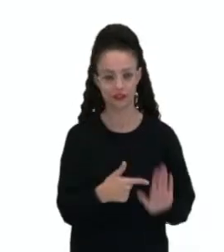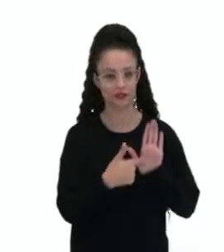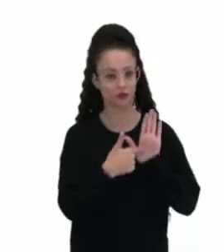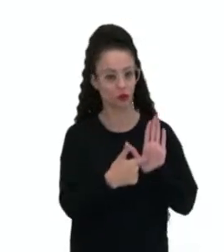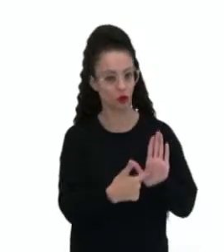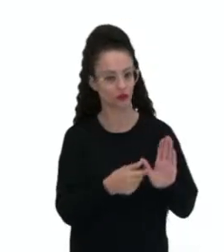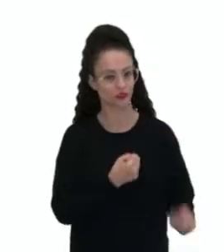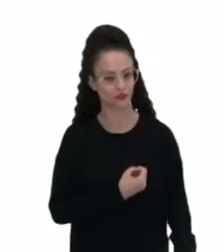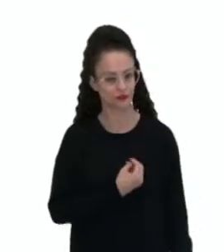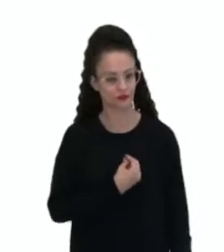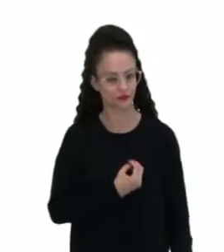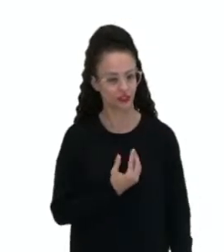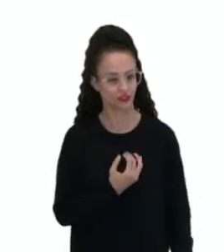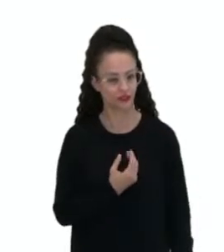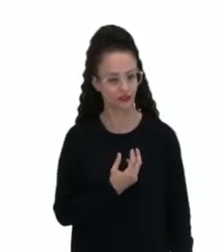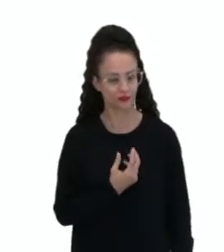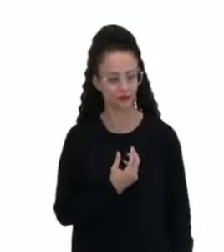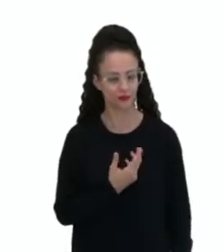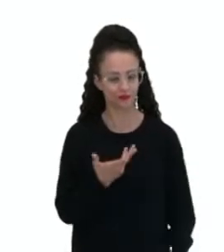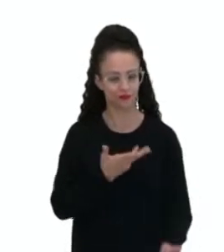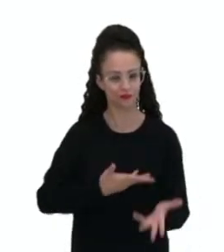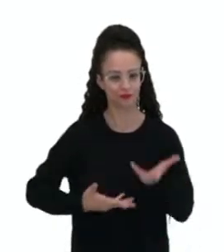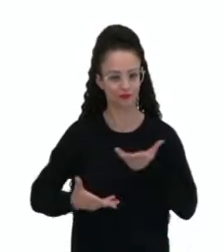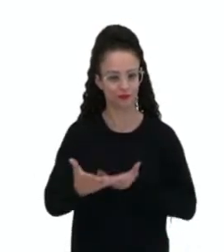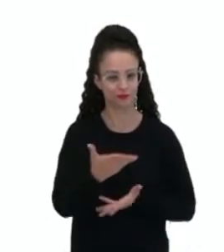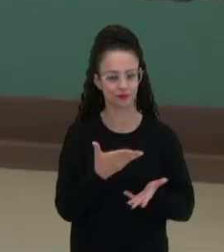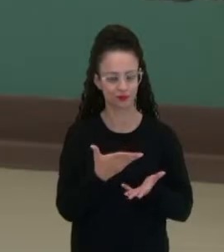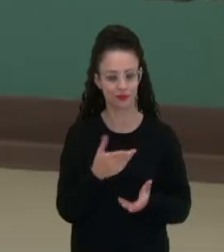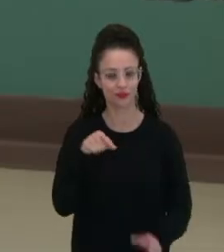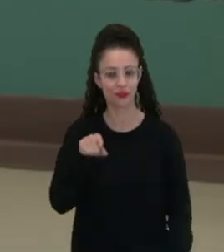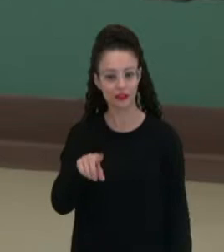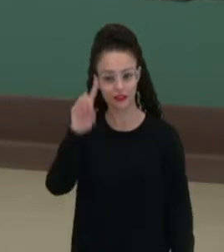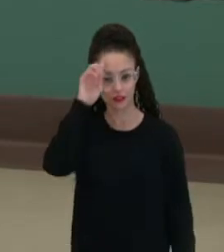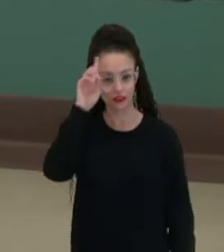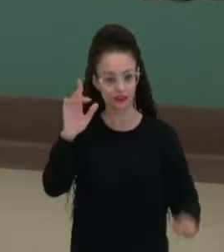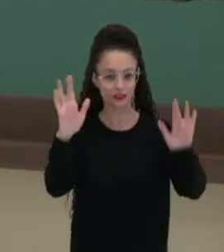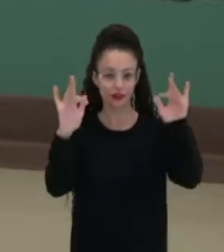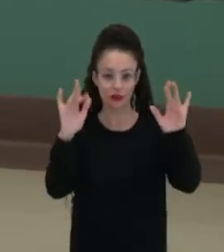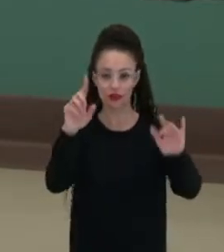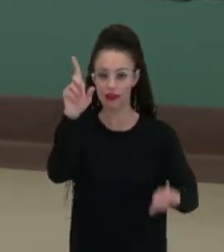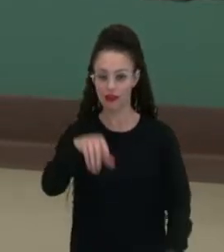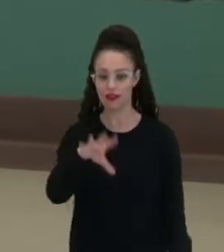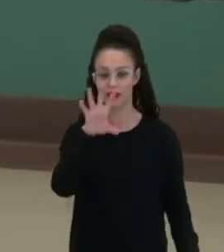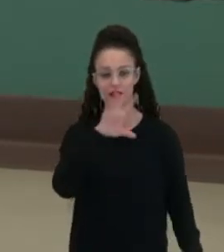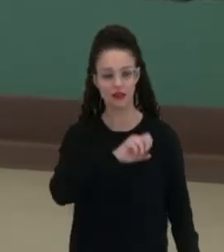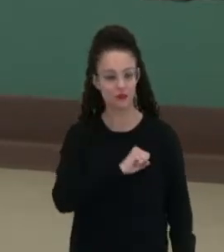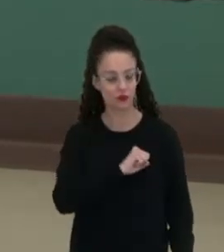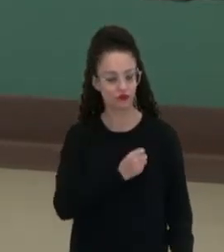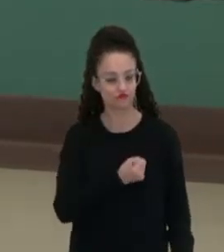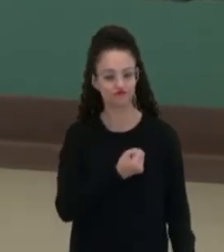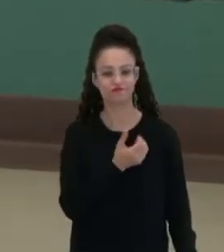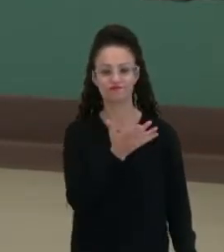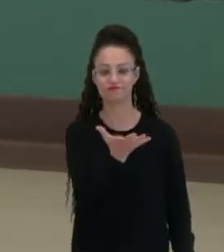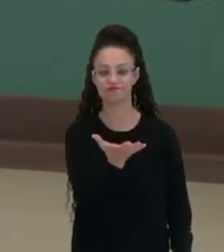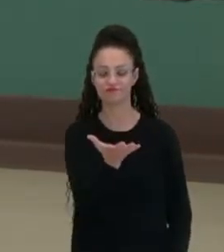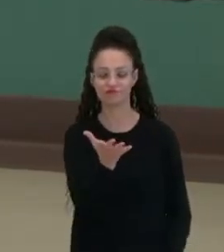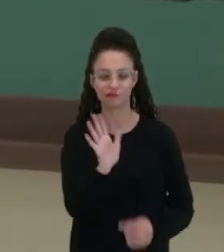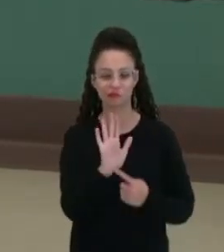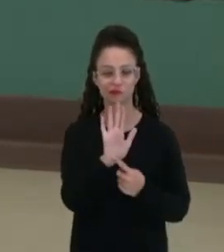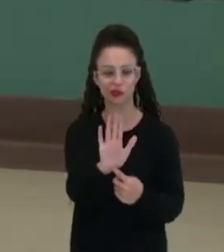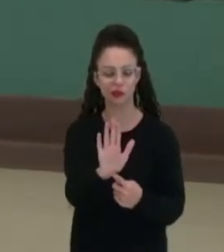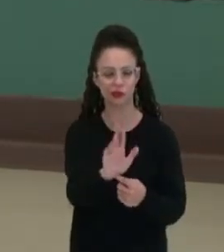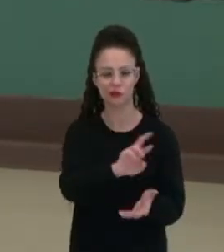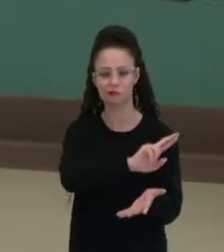está vivo, é compartilhado. Nesse dia, o amor é expressado das mais diversas